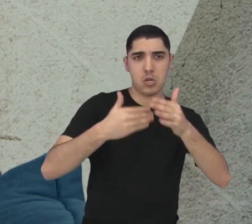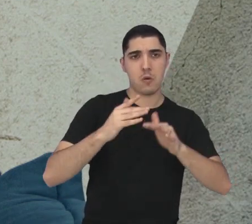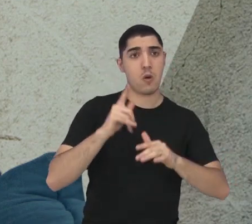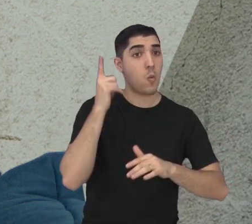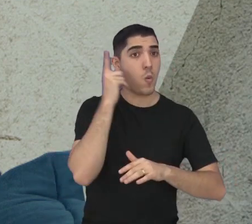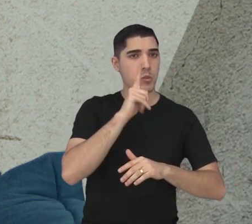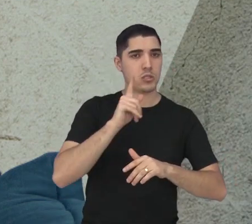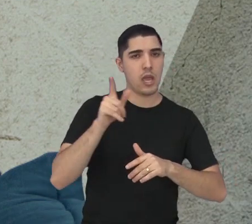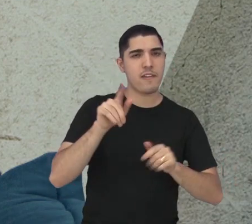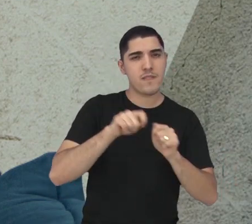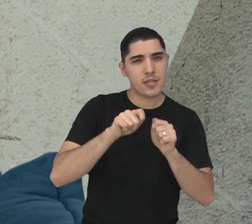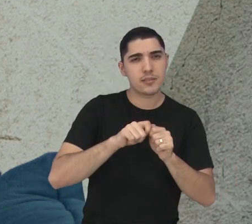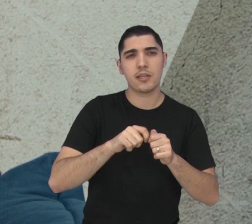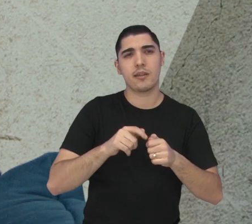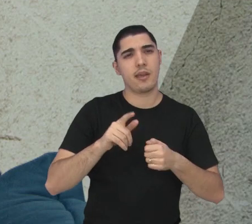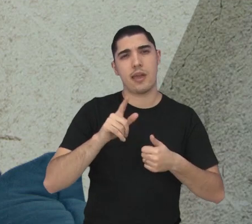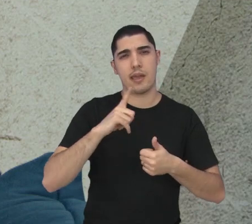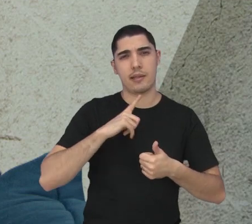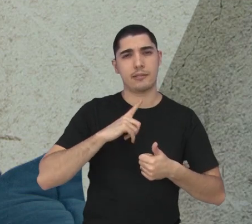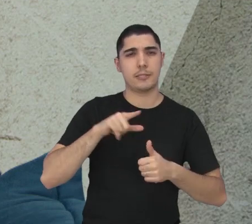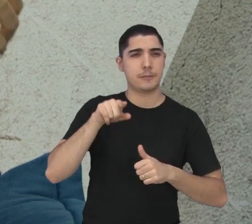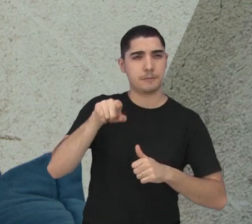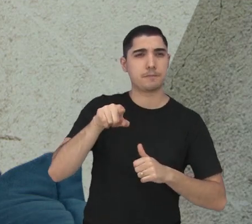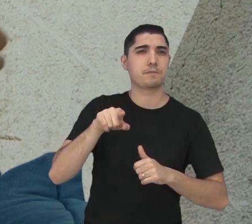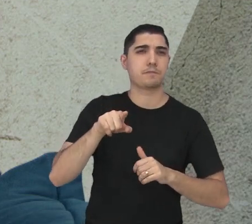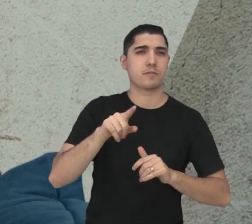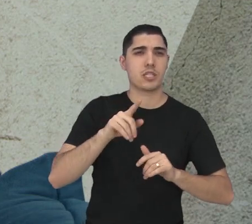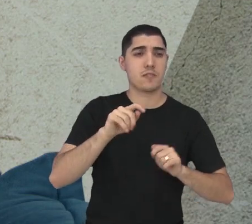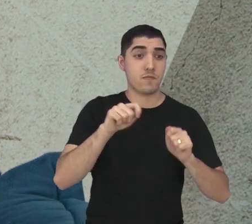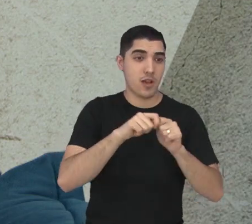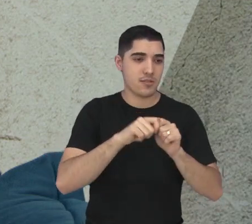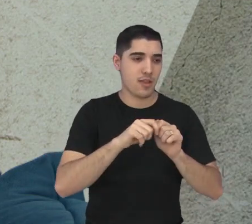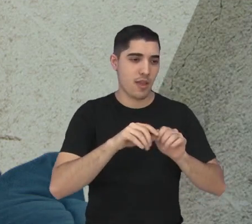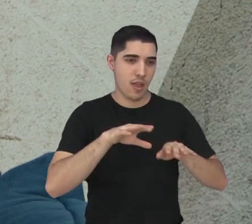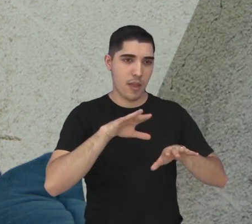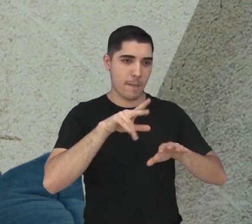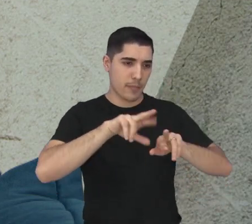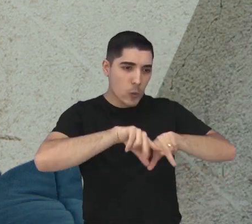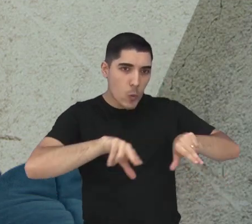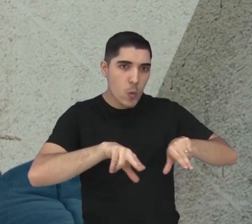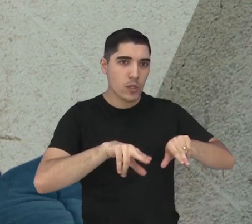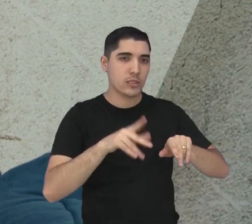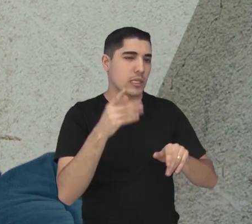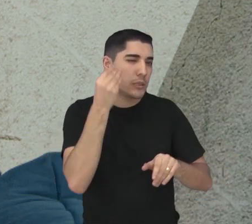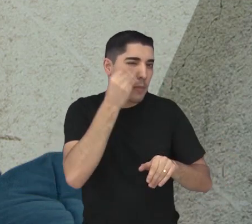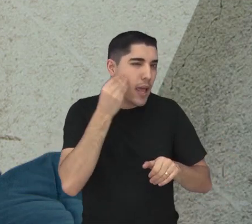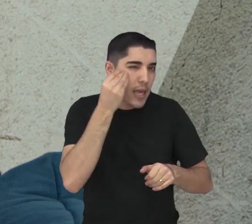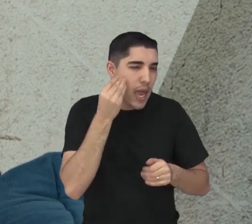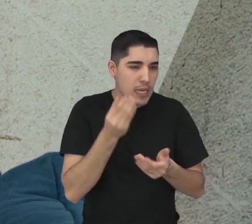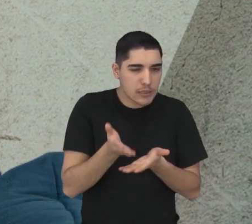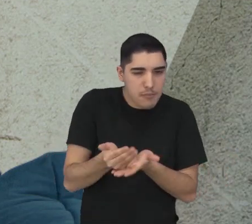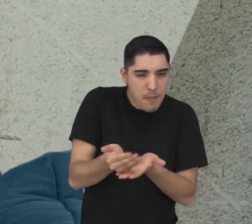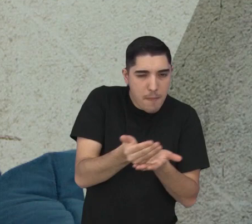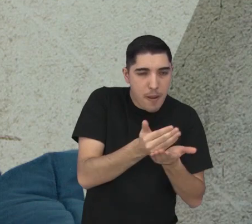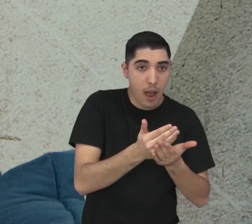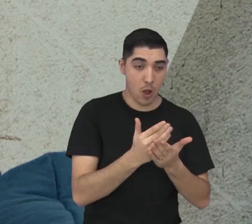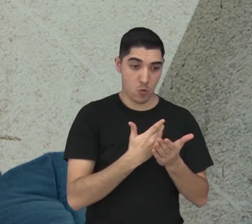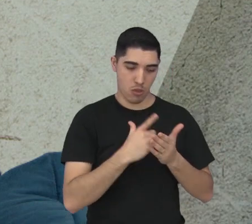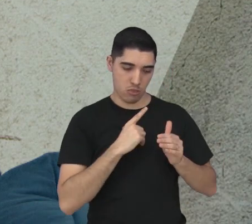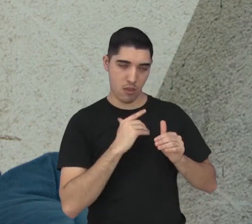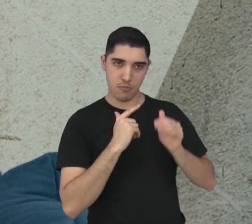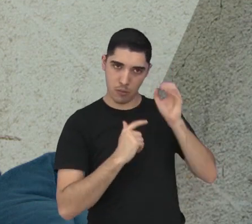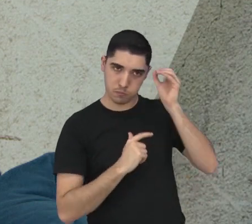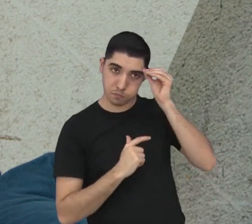né? Tendo aí direitos, acumulando com essa profissão, né? Com a sua